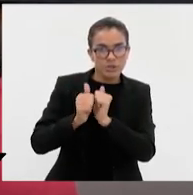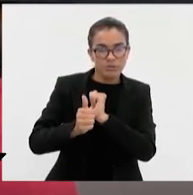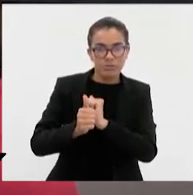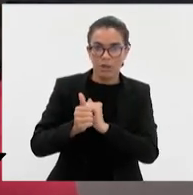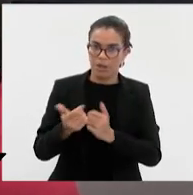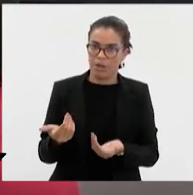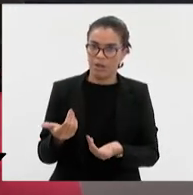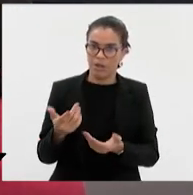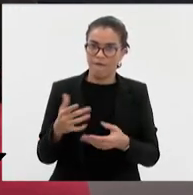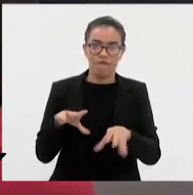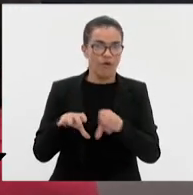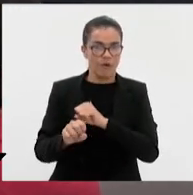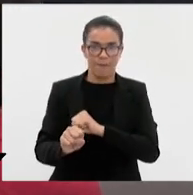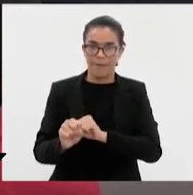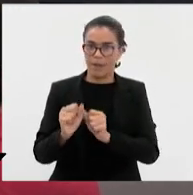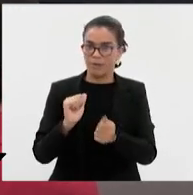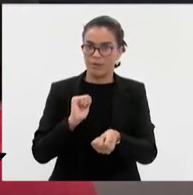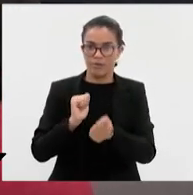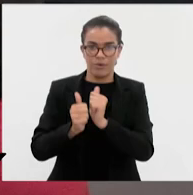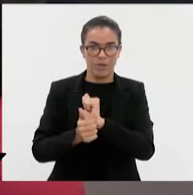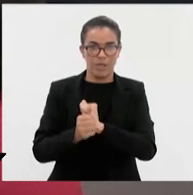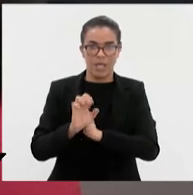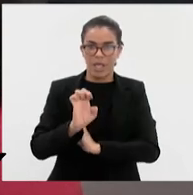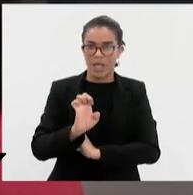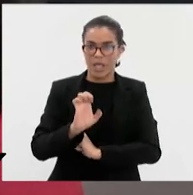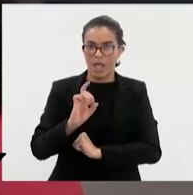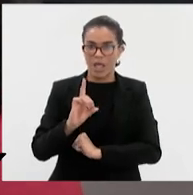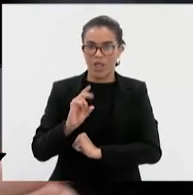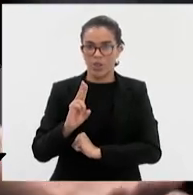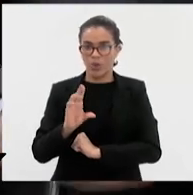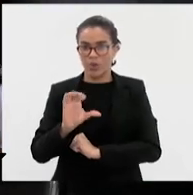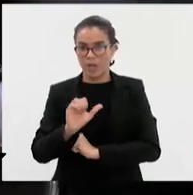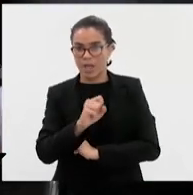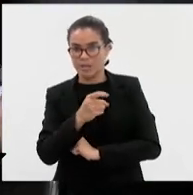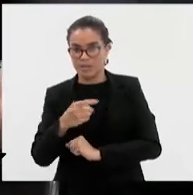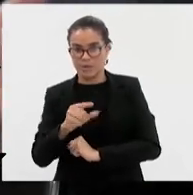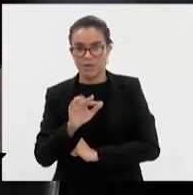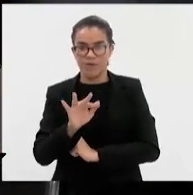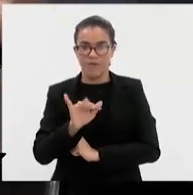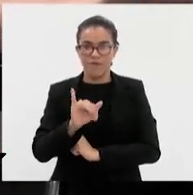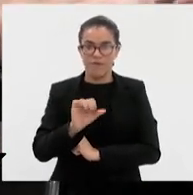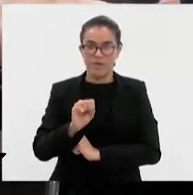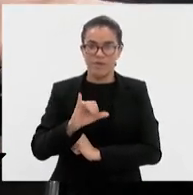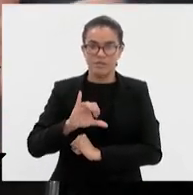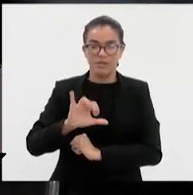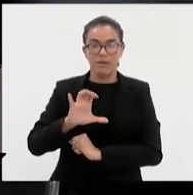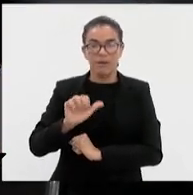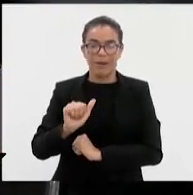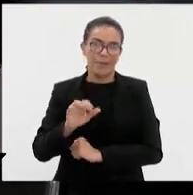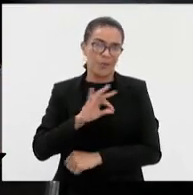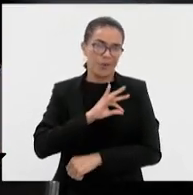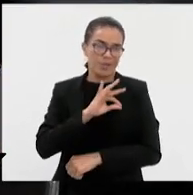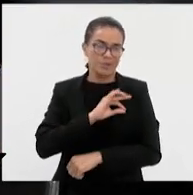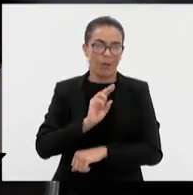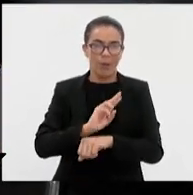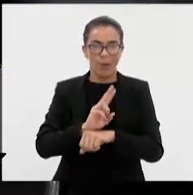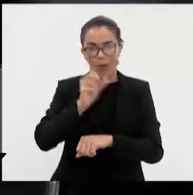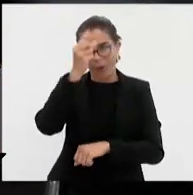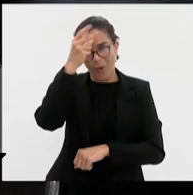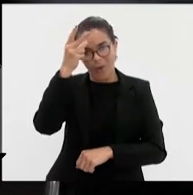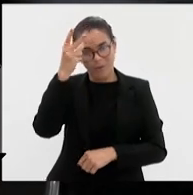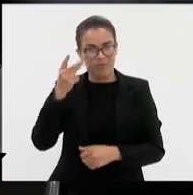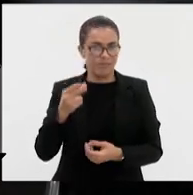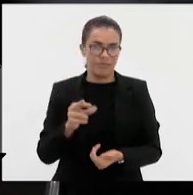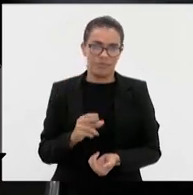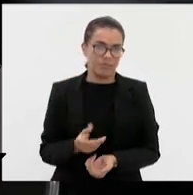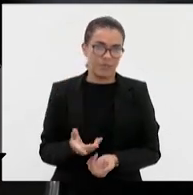preferencialmente, é professor de educação física. Tem que ser. Eu gosto de ser policial ou ser da guarda municipal não quer que